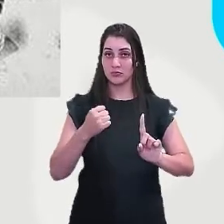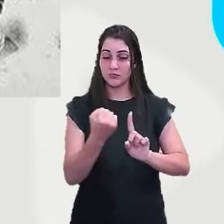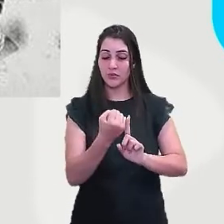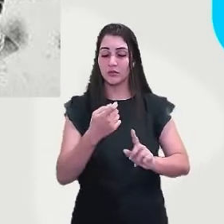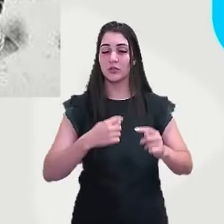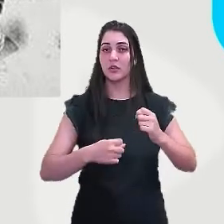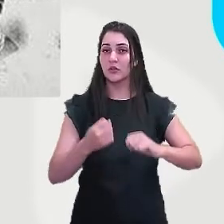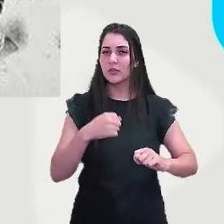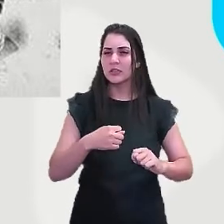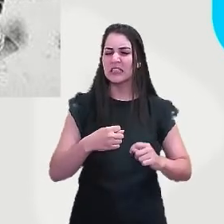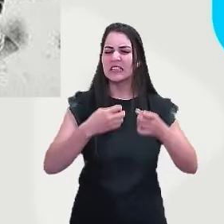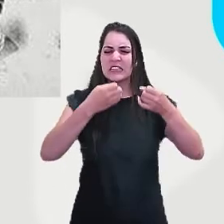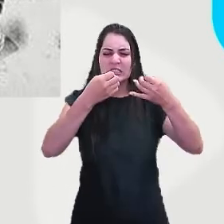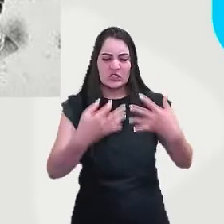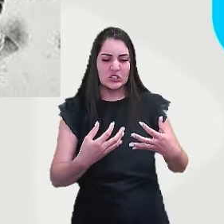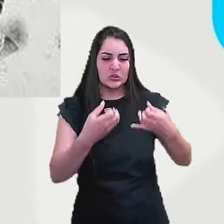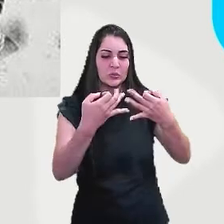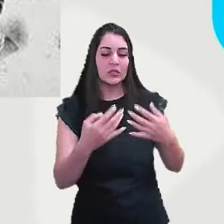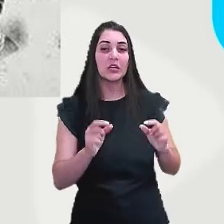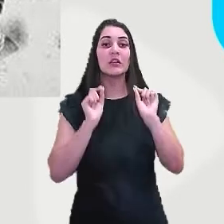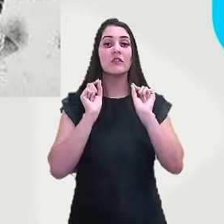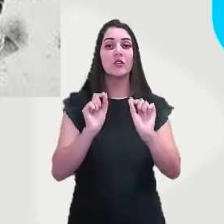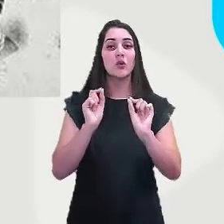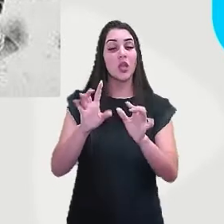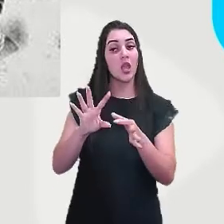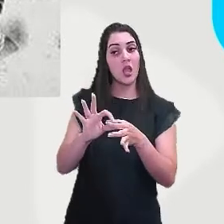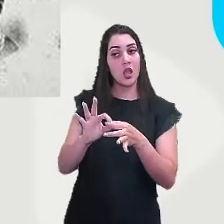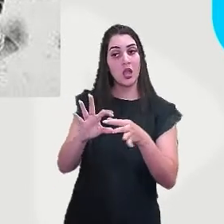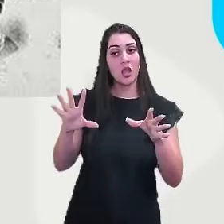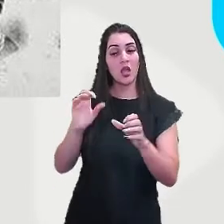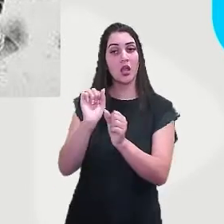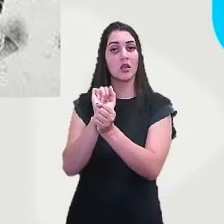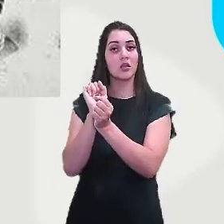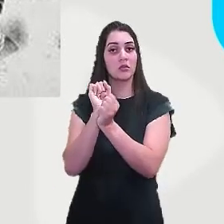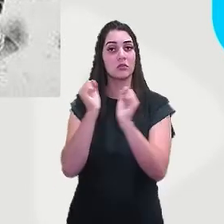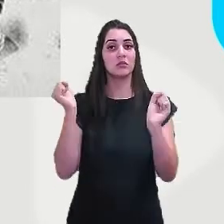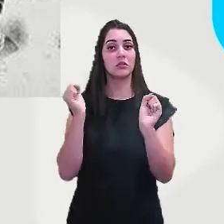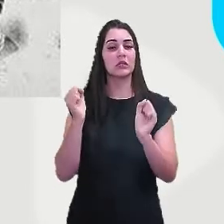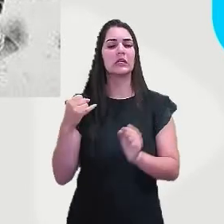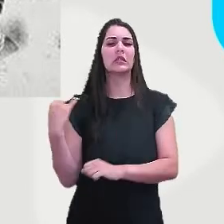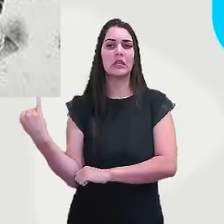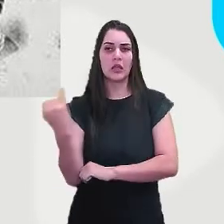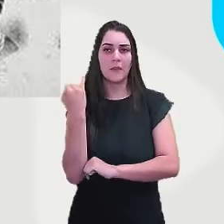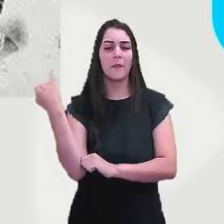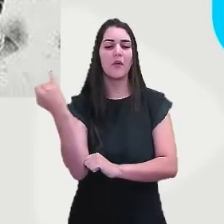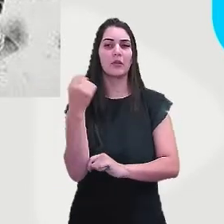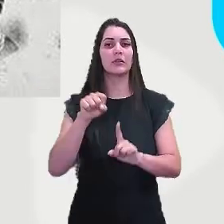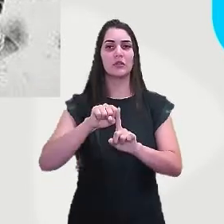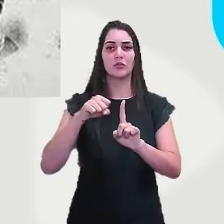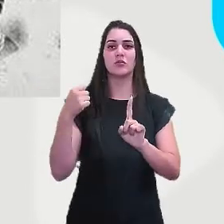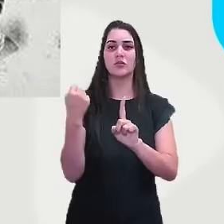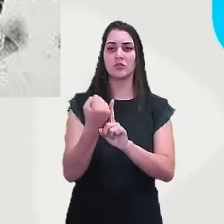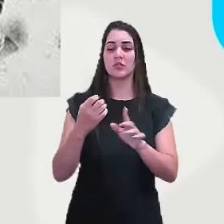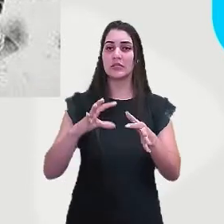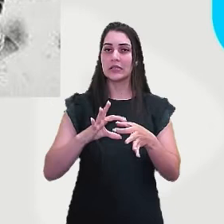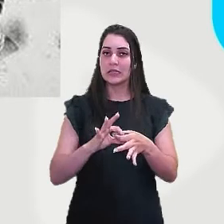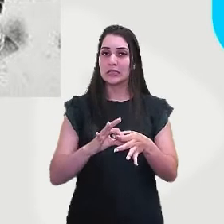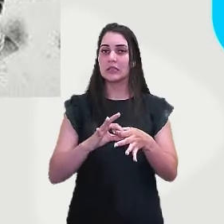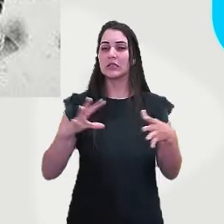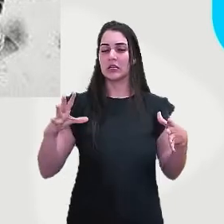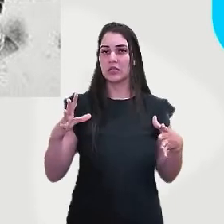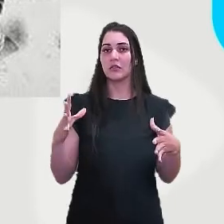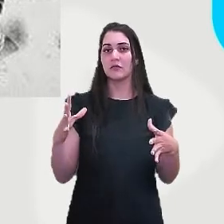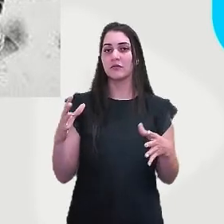sobre o abolicionismo e a importância de uma sociedade livre, uma sociedade com